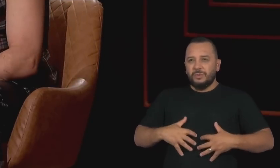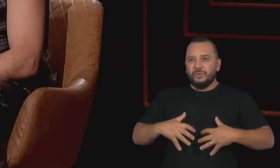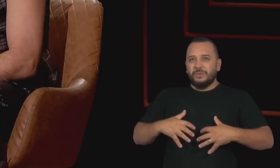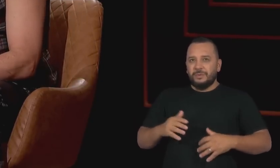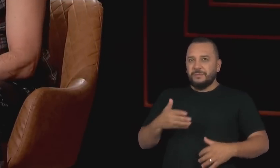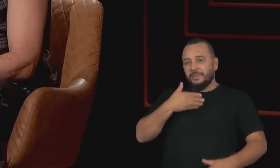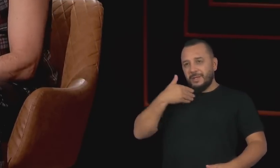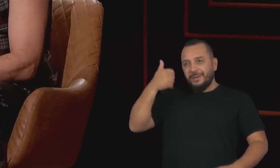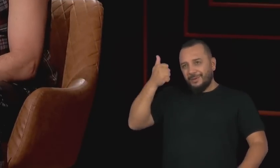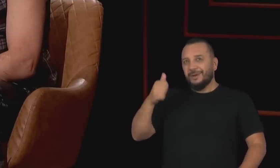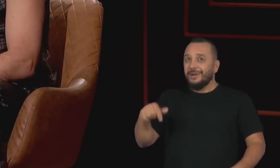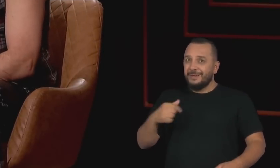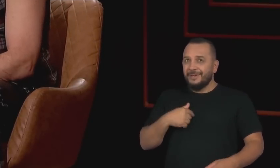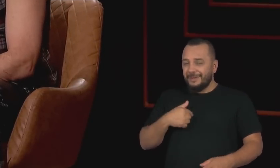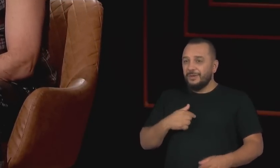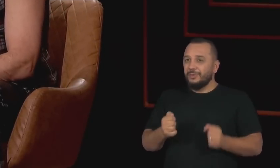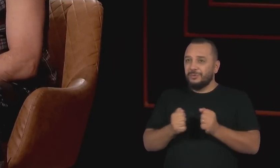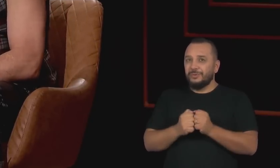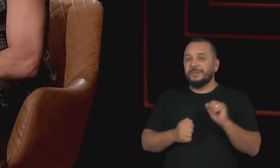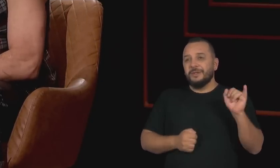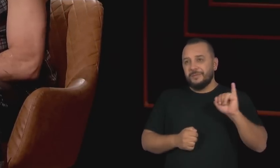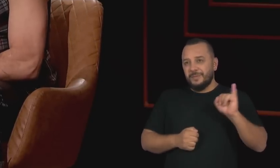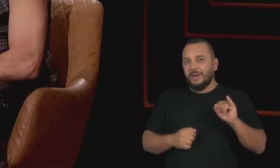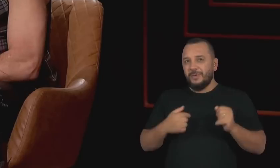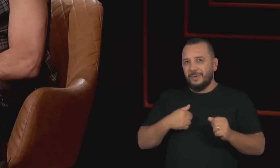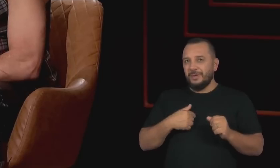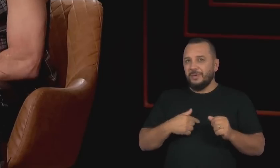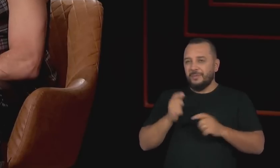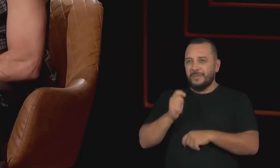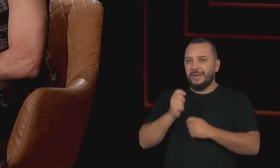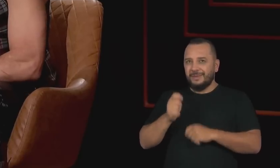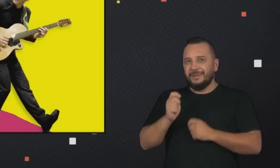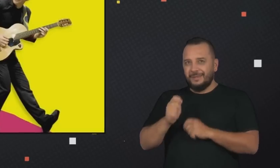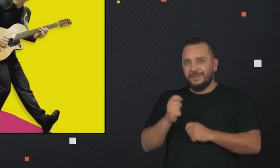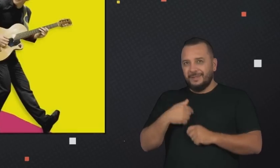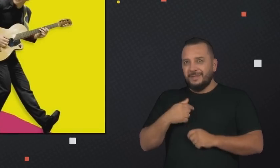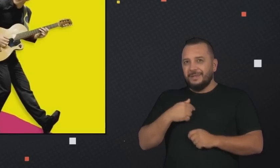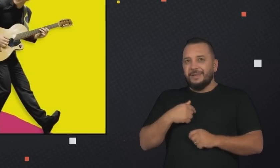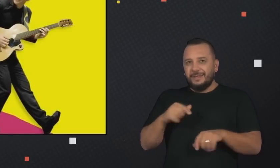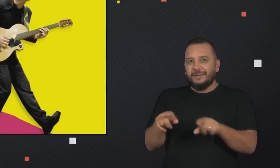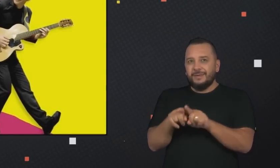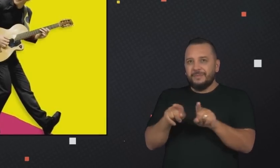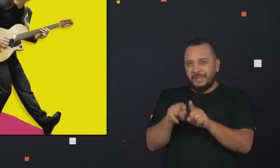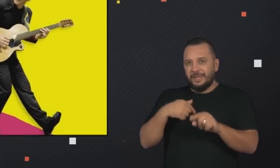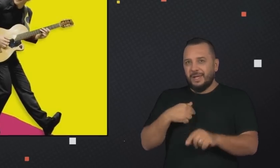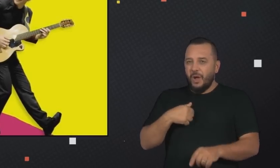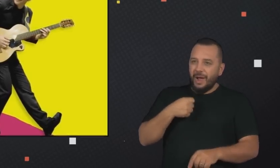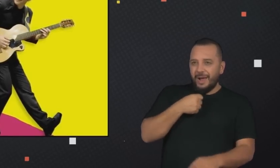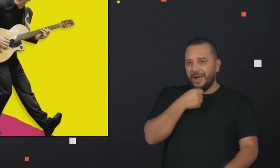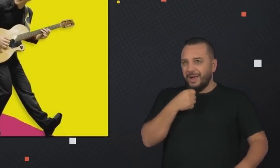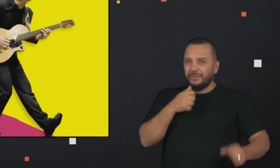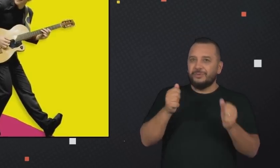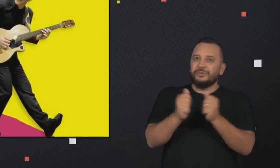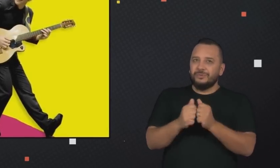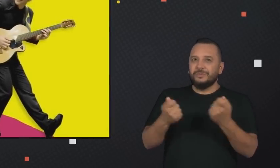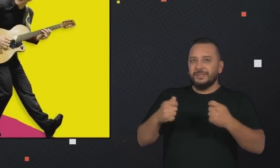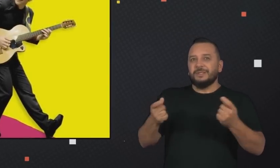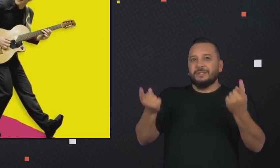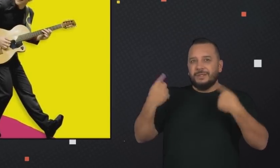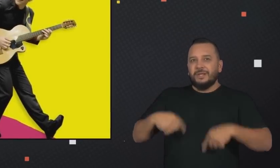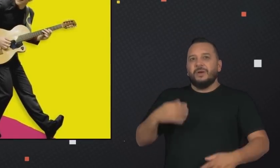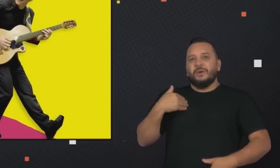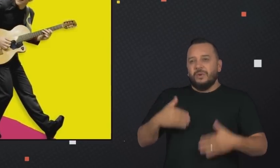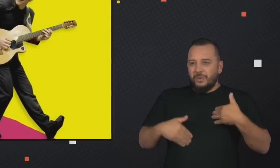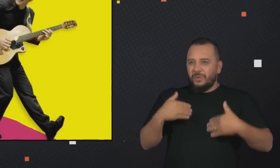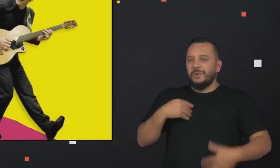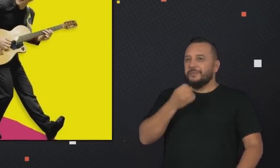bem melhor. E quando eu toco com o meu irmão, que é no Brothers of Brasil, eu toco bateria e canto ao mesmo tempo. Você precisa estar em forma, não tem como